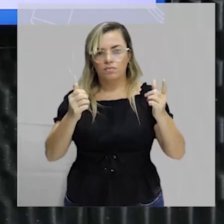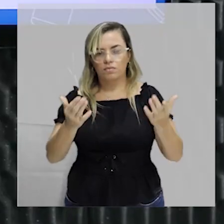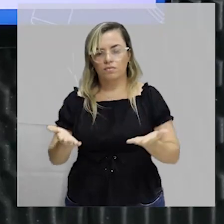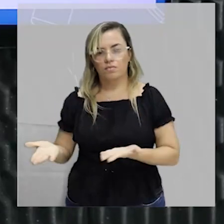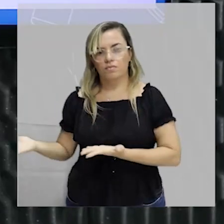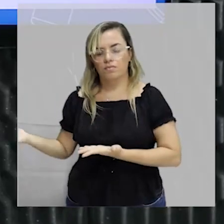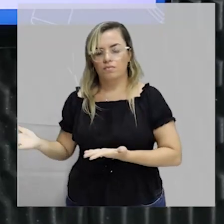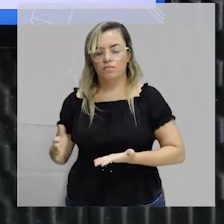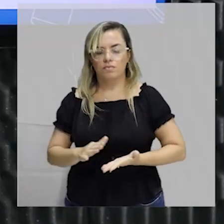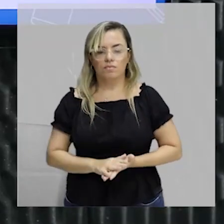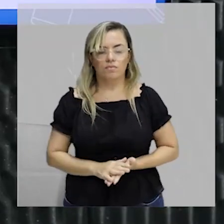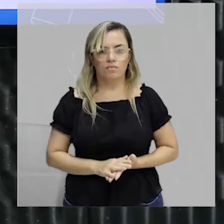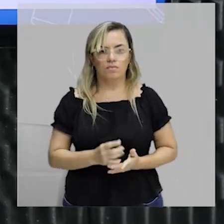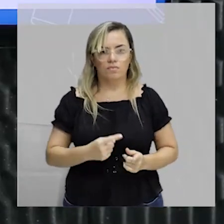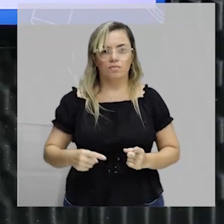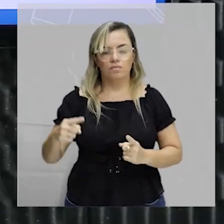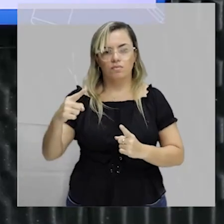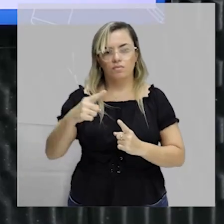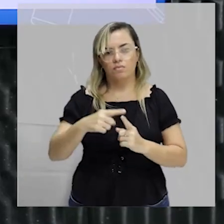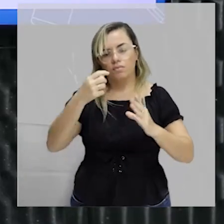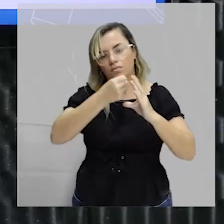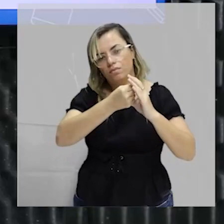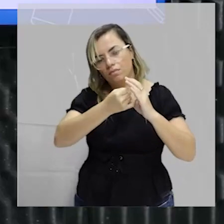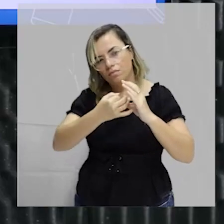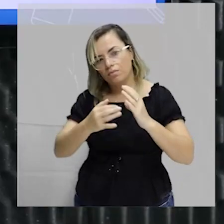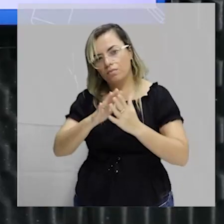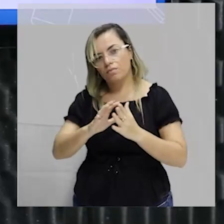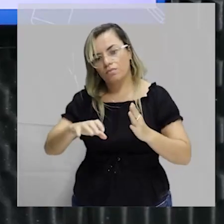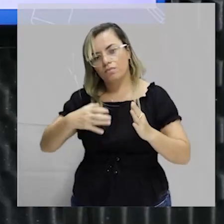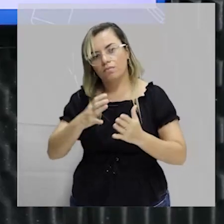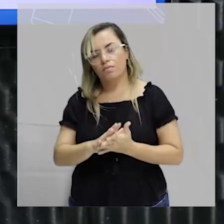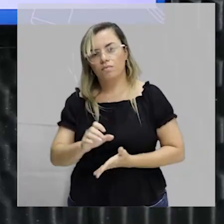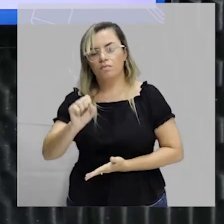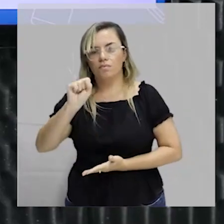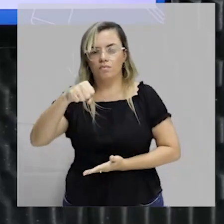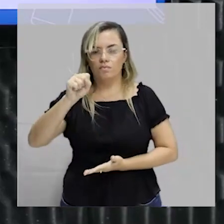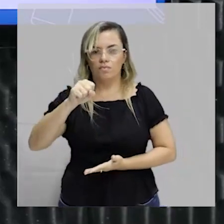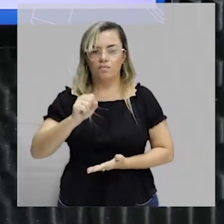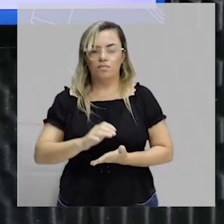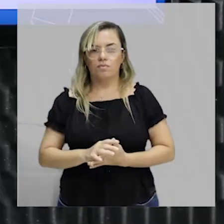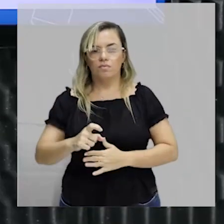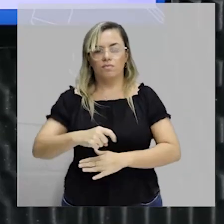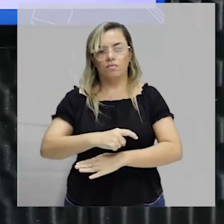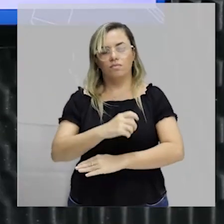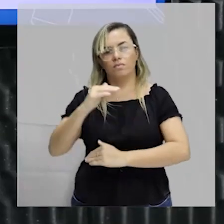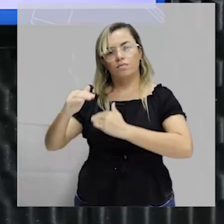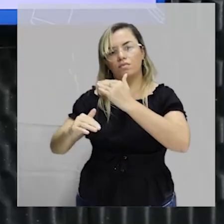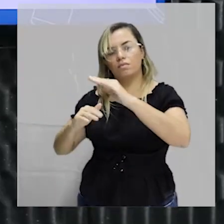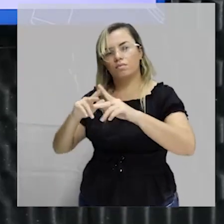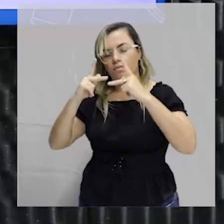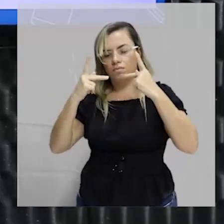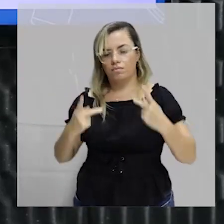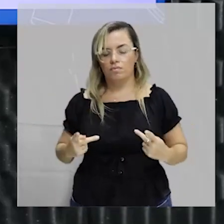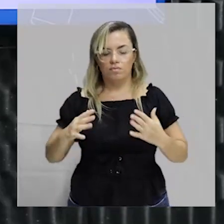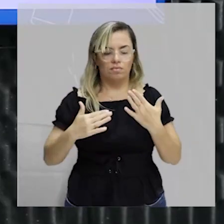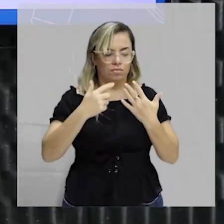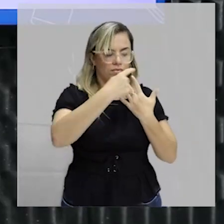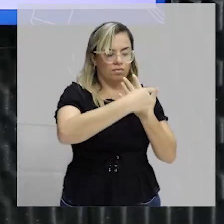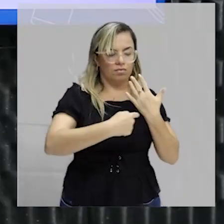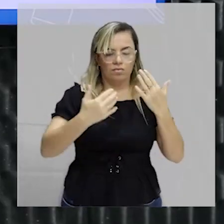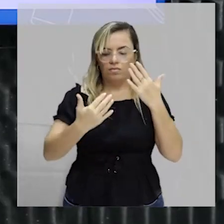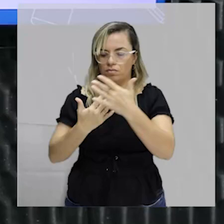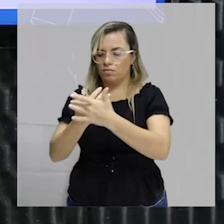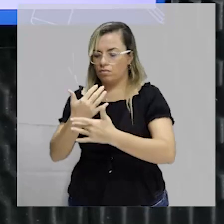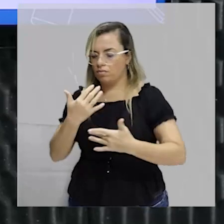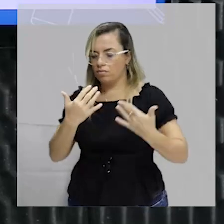aqui é um tipo de característica que ocorreu sim na evolução dos seres humanos. O aperfeiçoamento da mão, que é o quê?